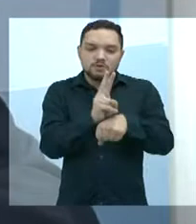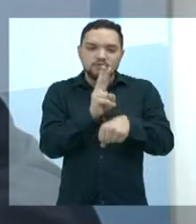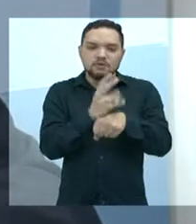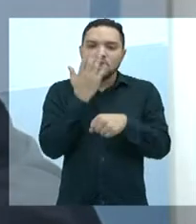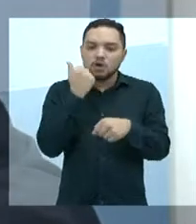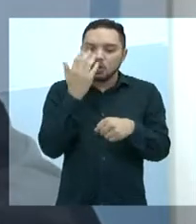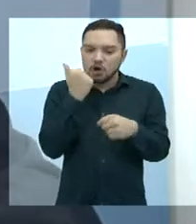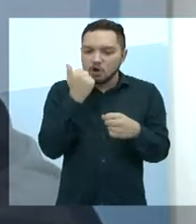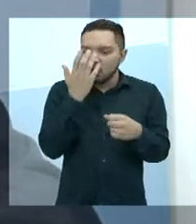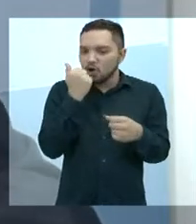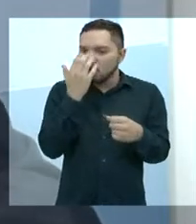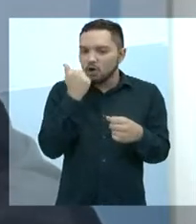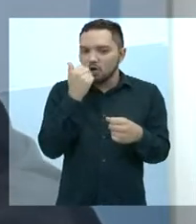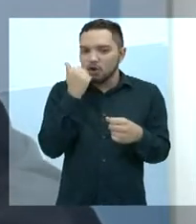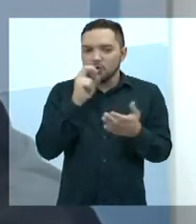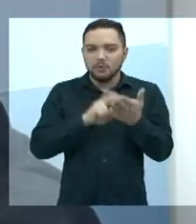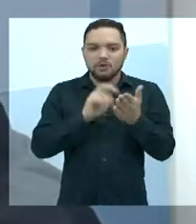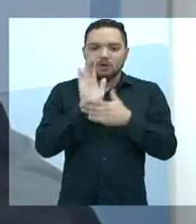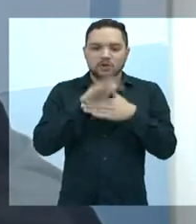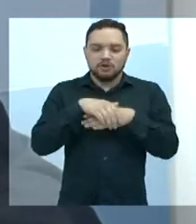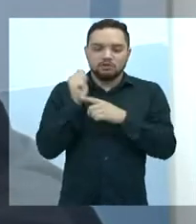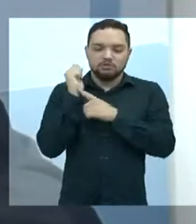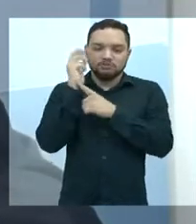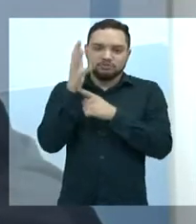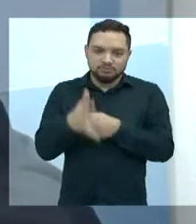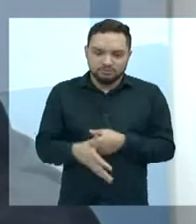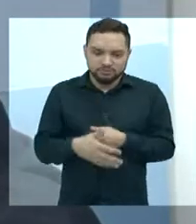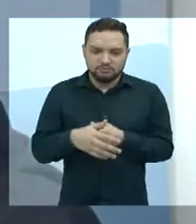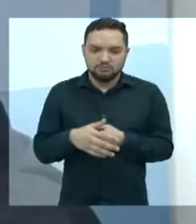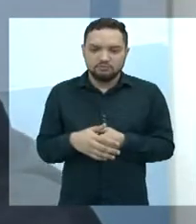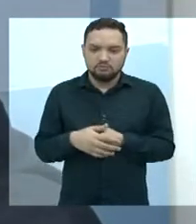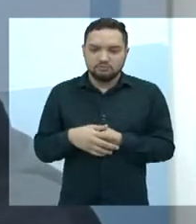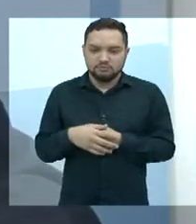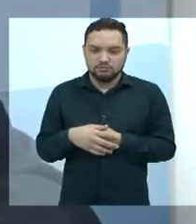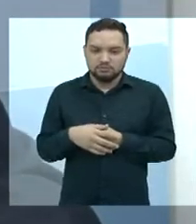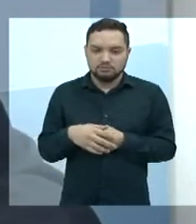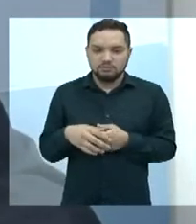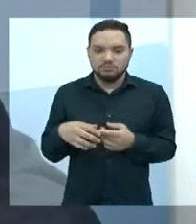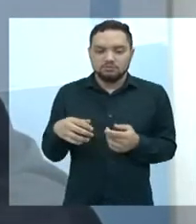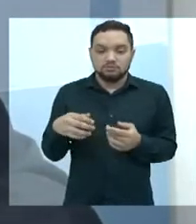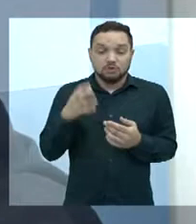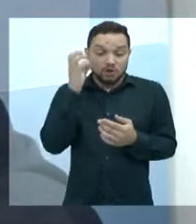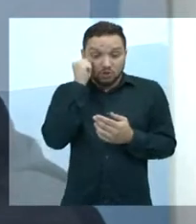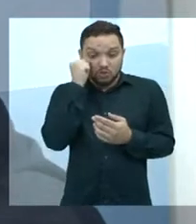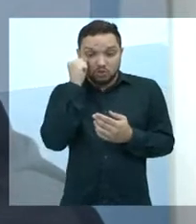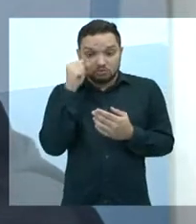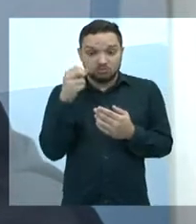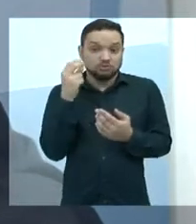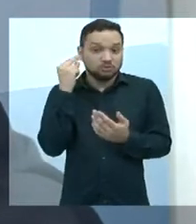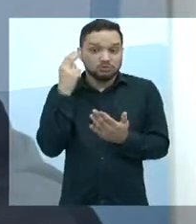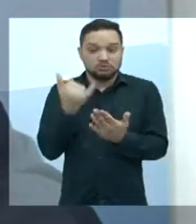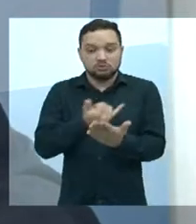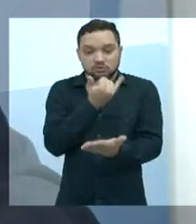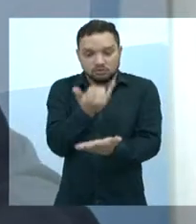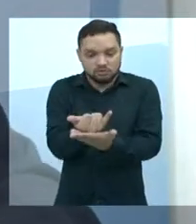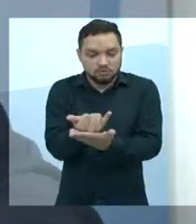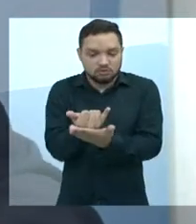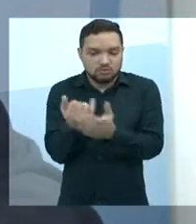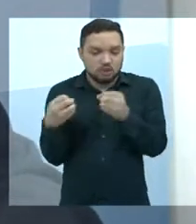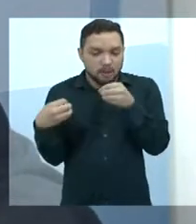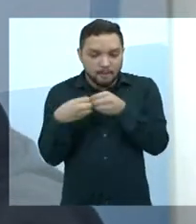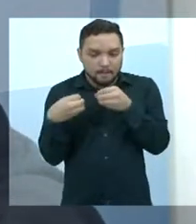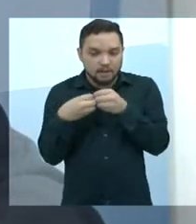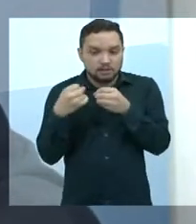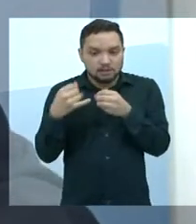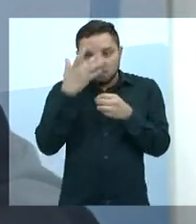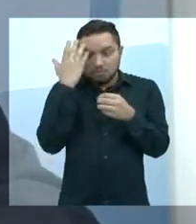política. Eu vou dormir à noite com o telefone na cabeceira, porque pode acontecer de um amigo meu